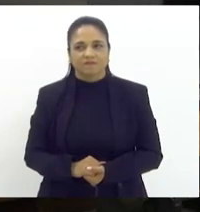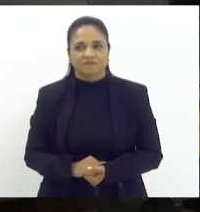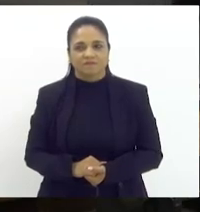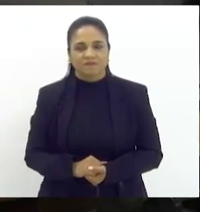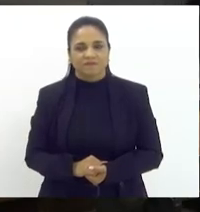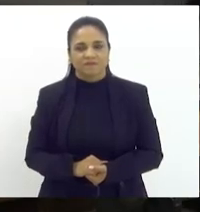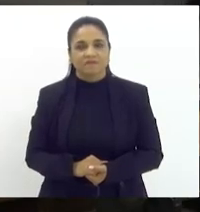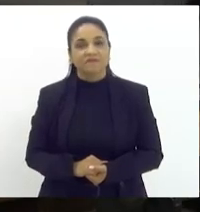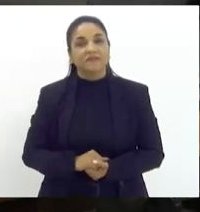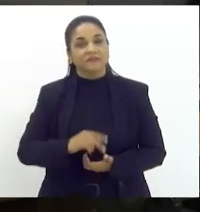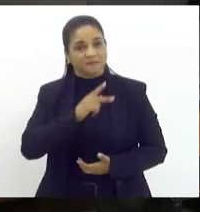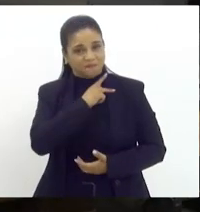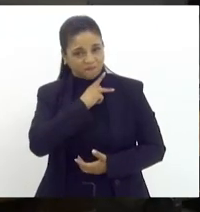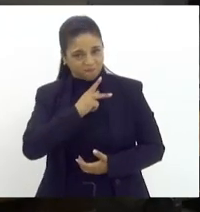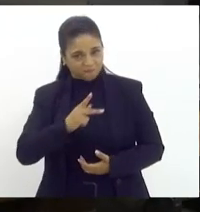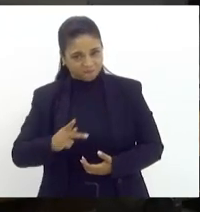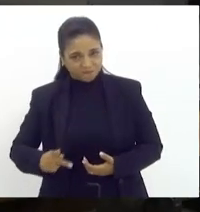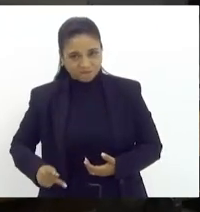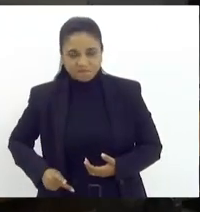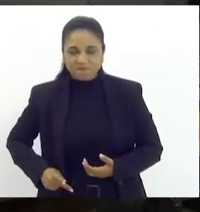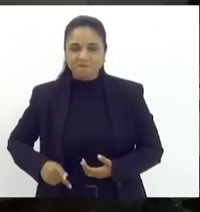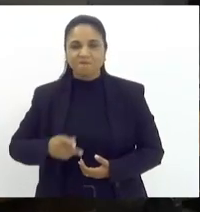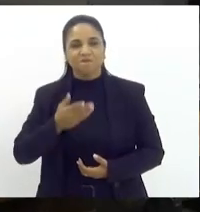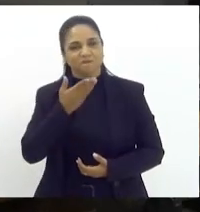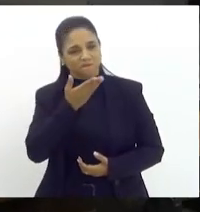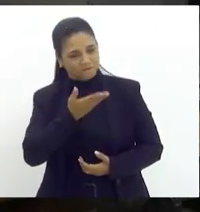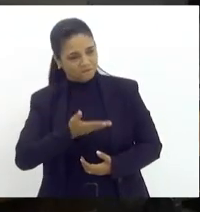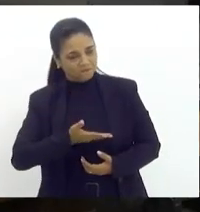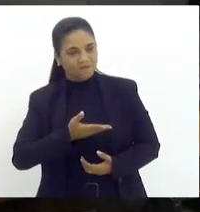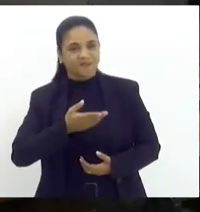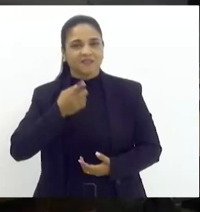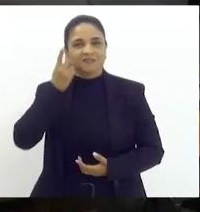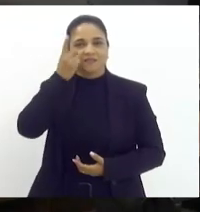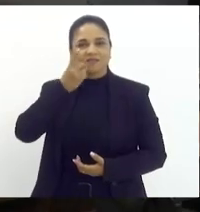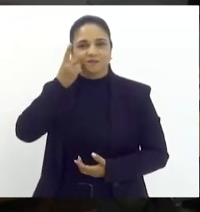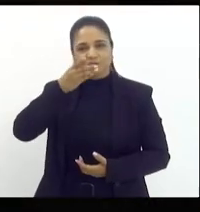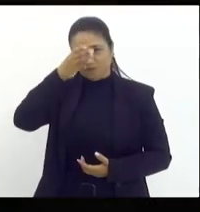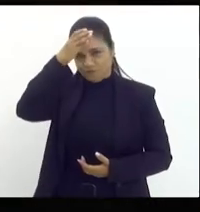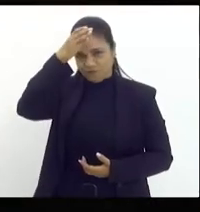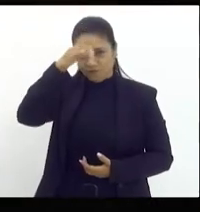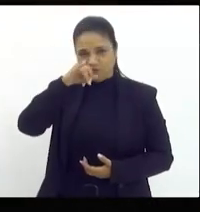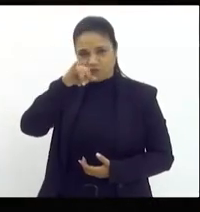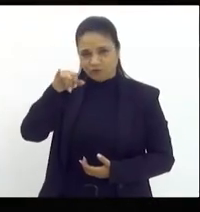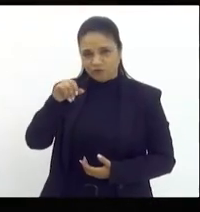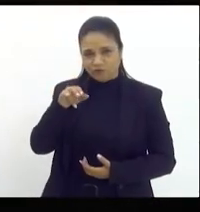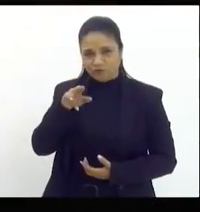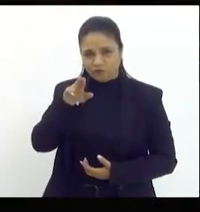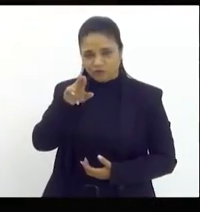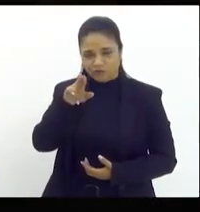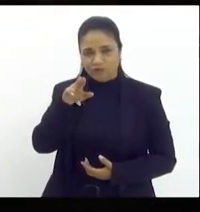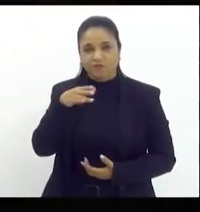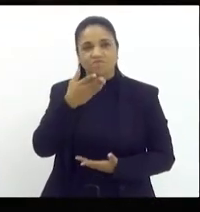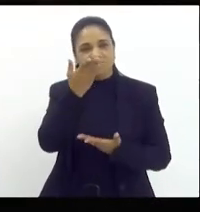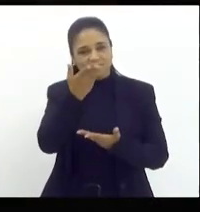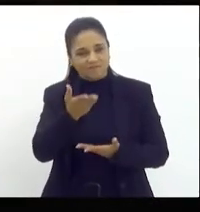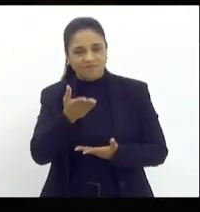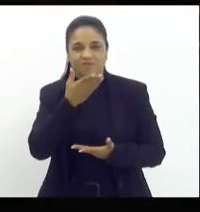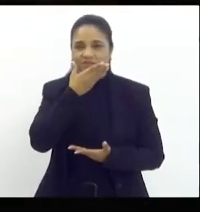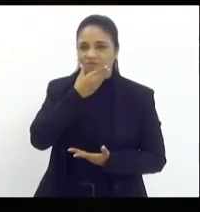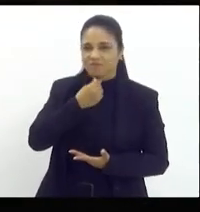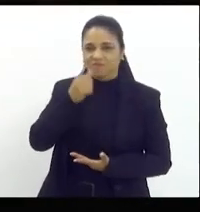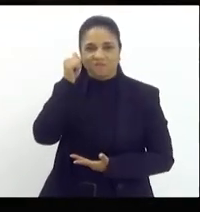senhora presidente deputada tia Ju senhoras e senhores